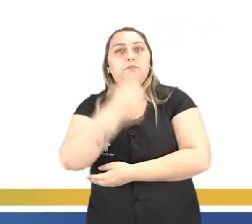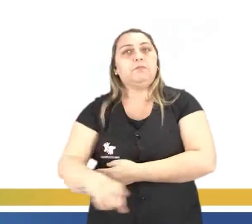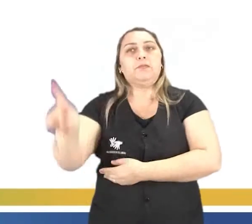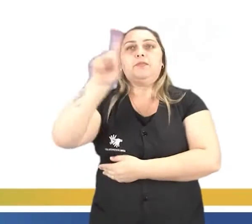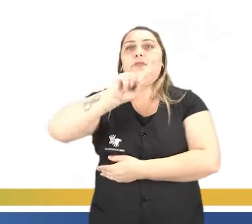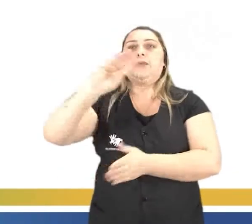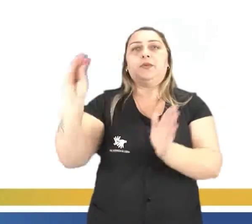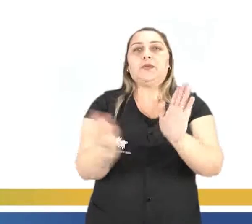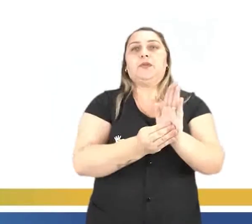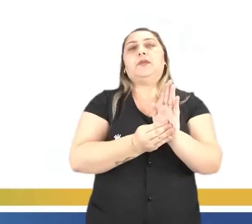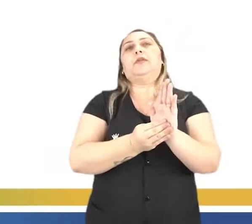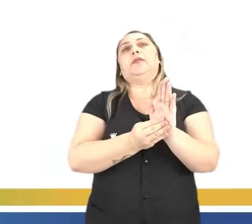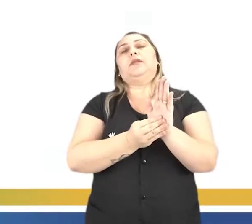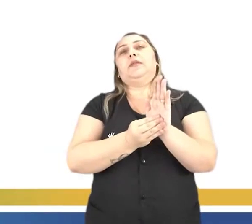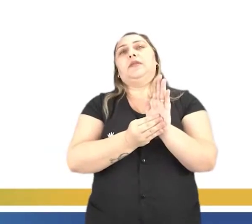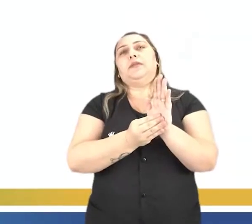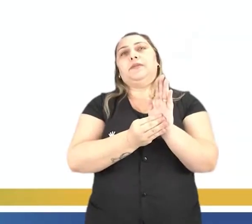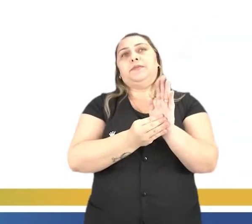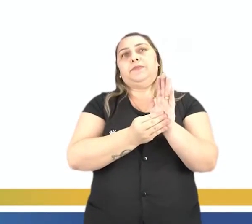colocar nenhuma